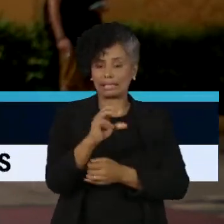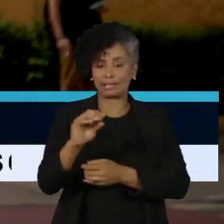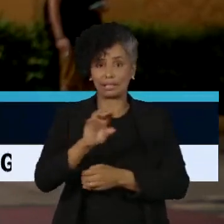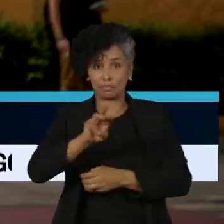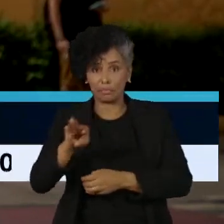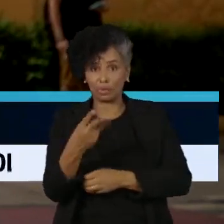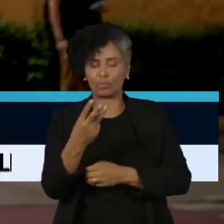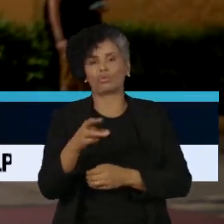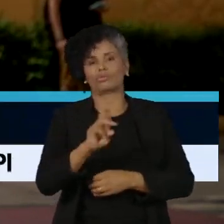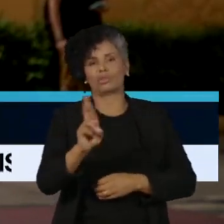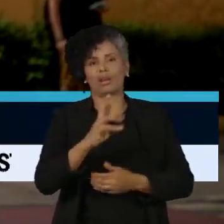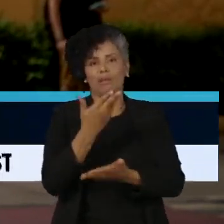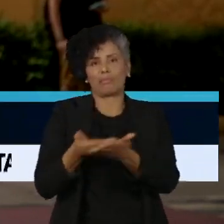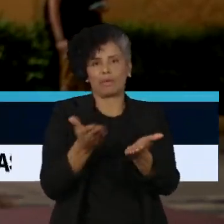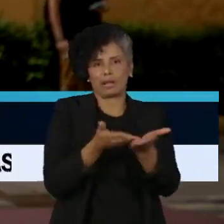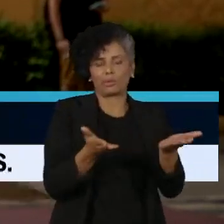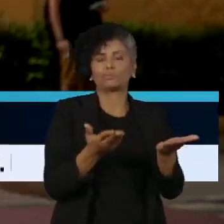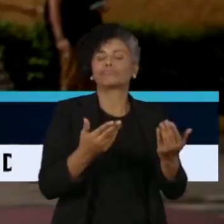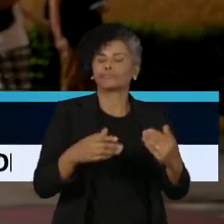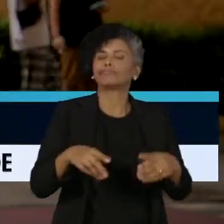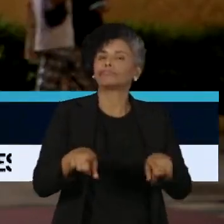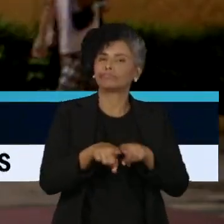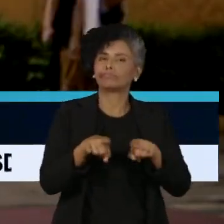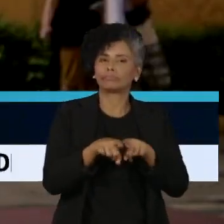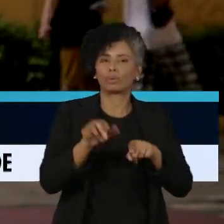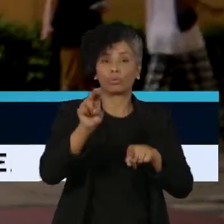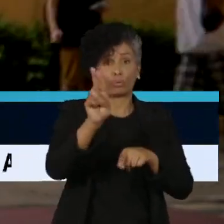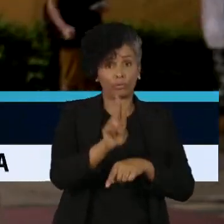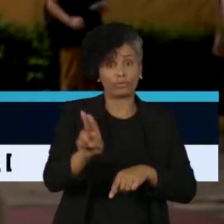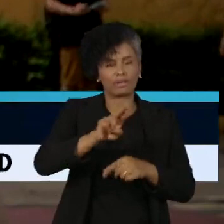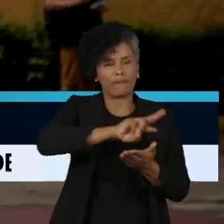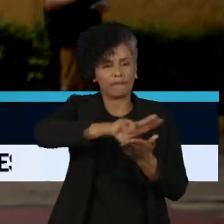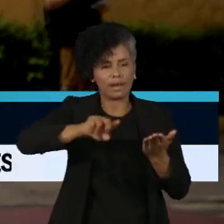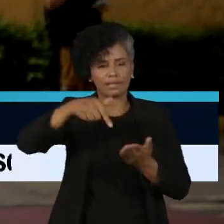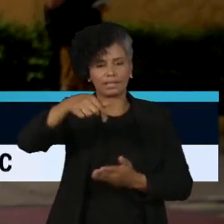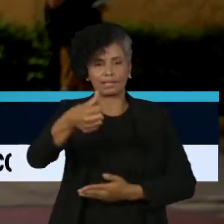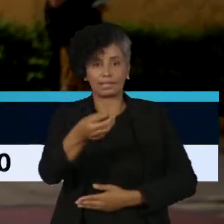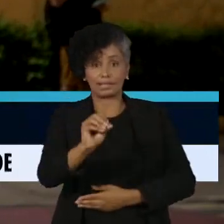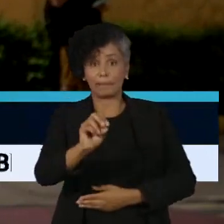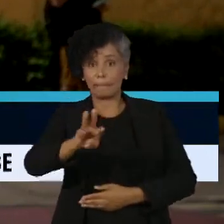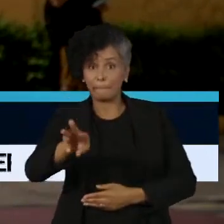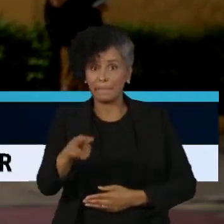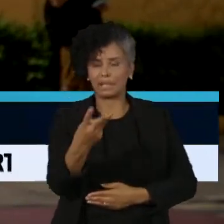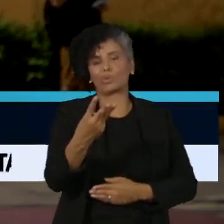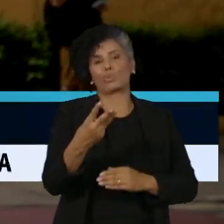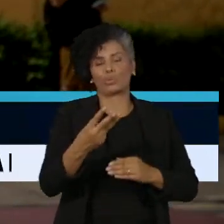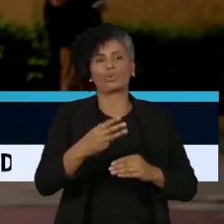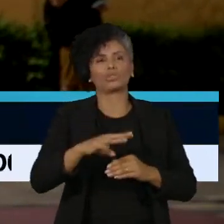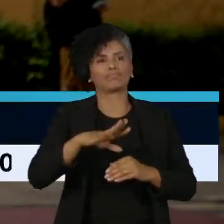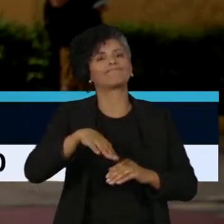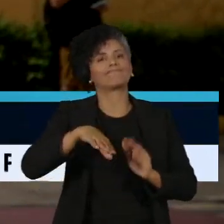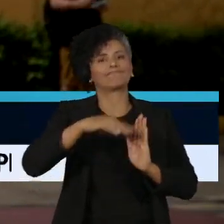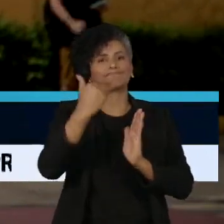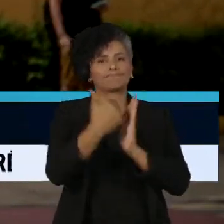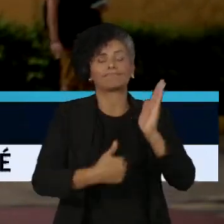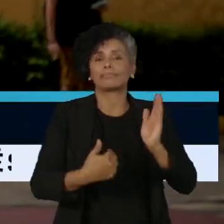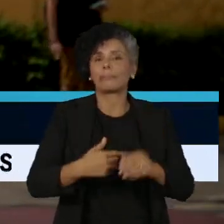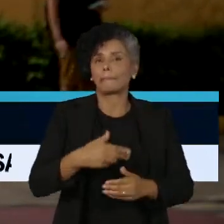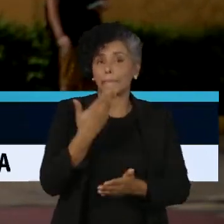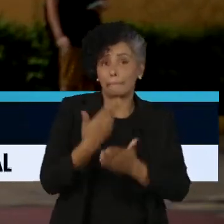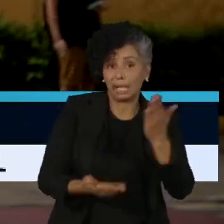Nas universidades, o corte foi ainda maior, 760 milhões. Ao longo dos últimos